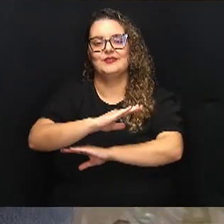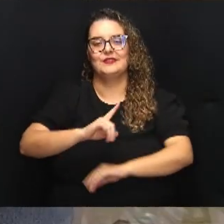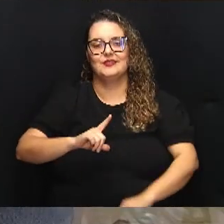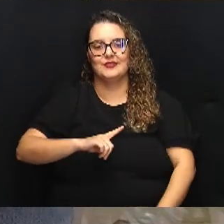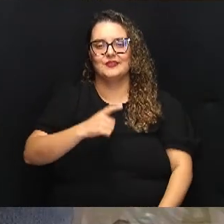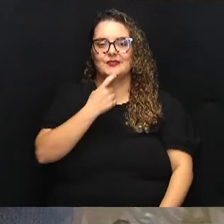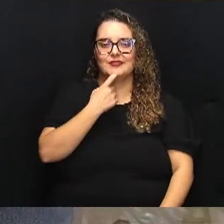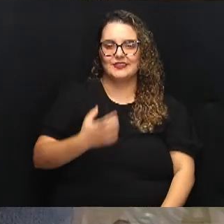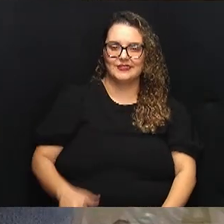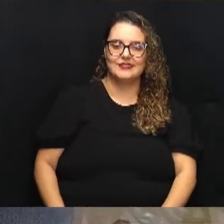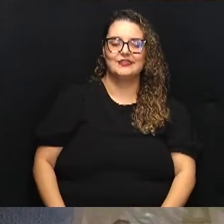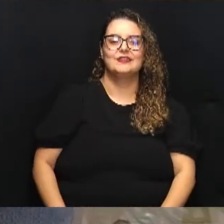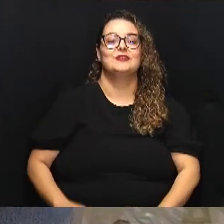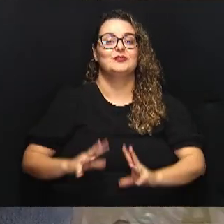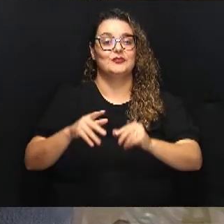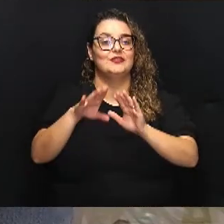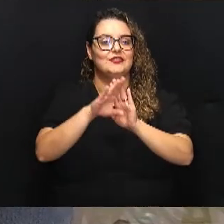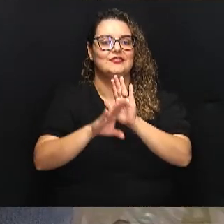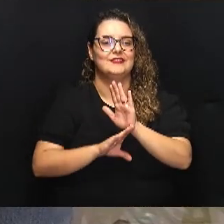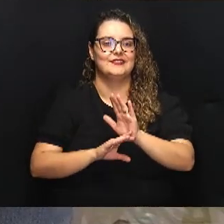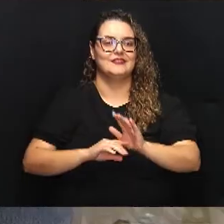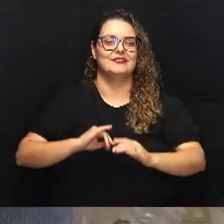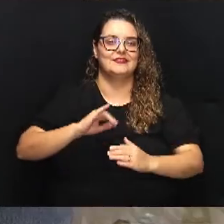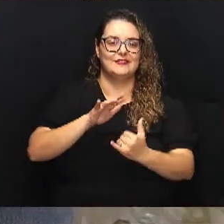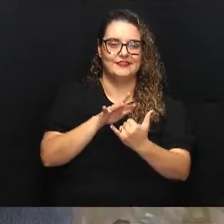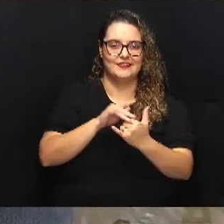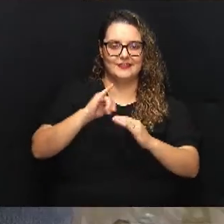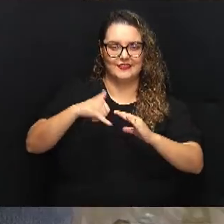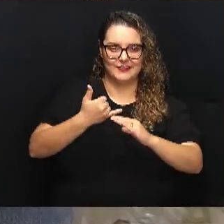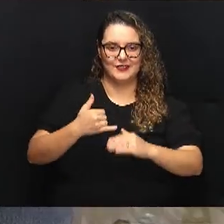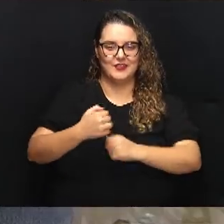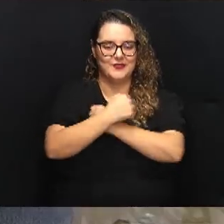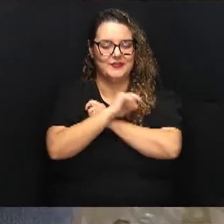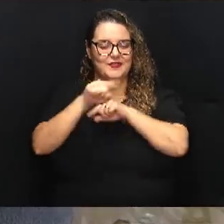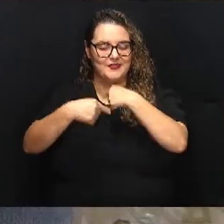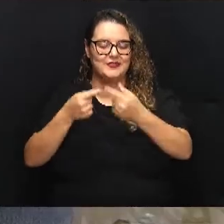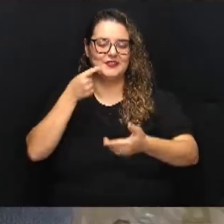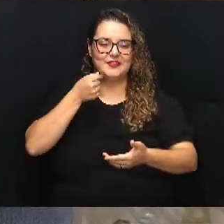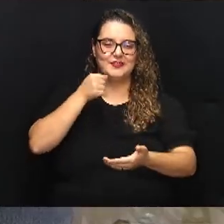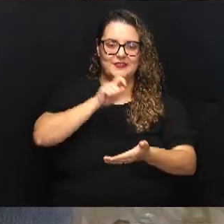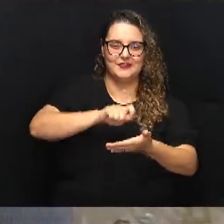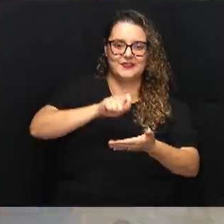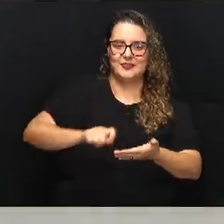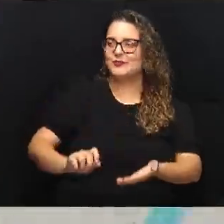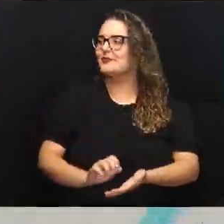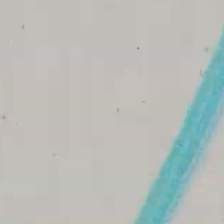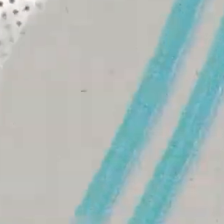toda a nossa programação TV Câmara Campinas. Um abraço, até o próximo Na Ponta do Lápis.